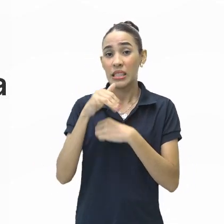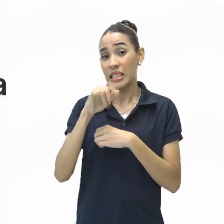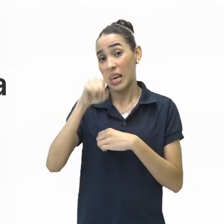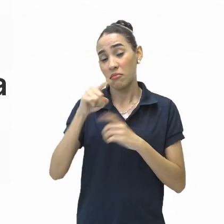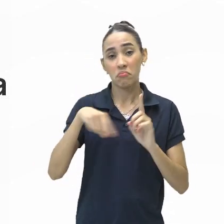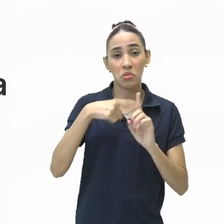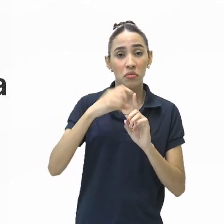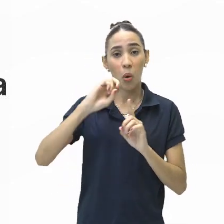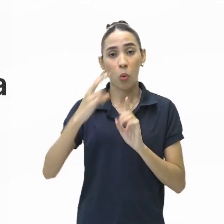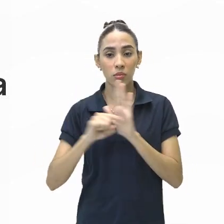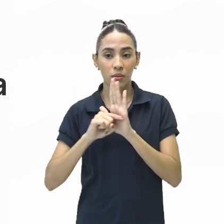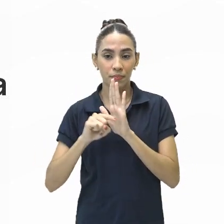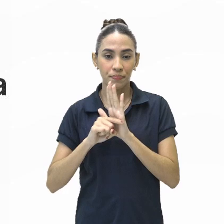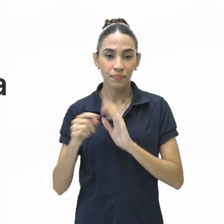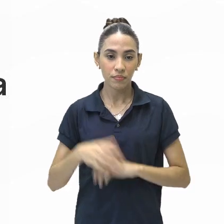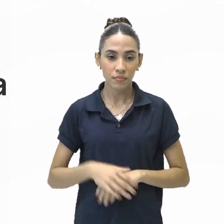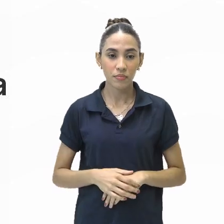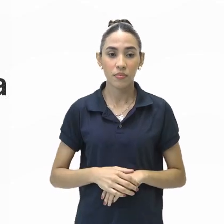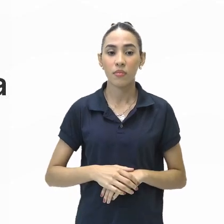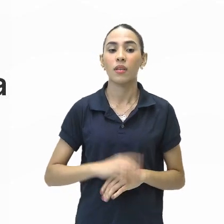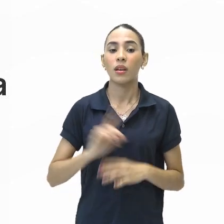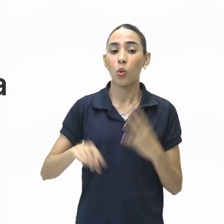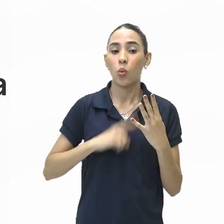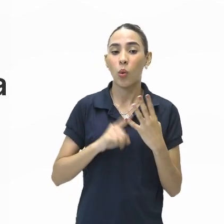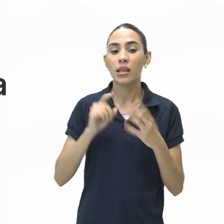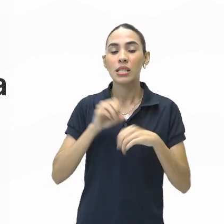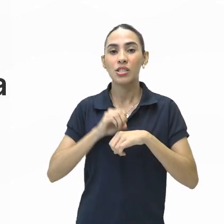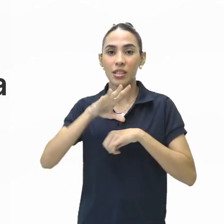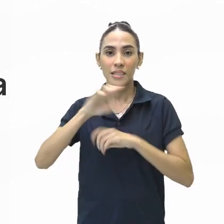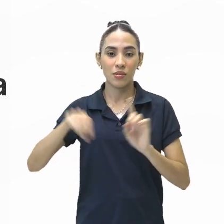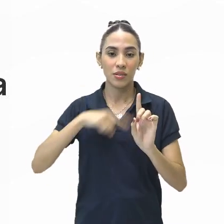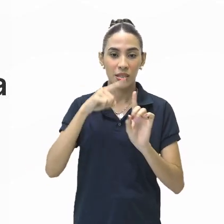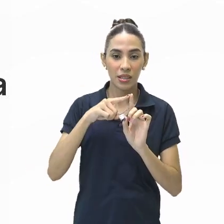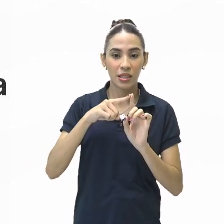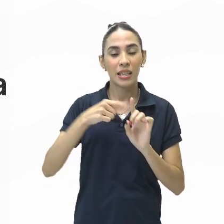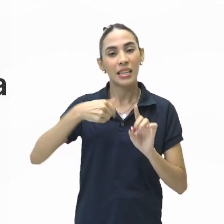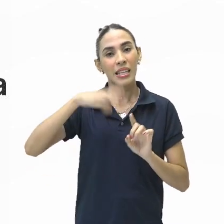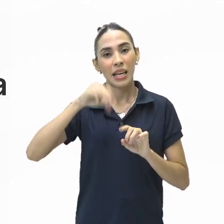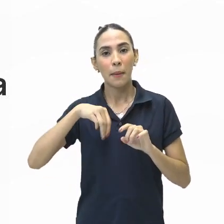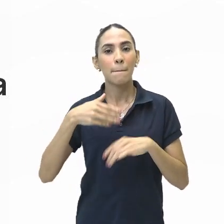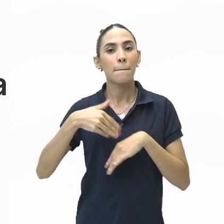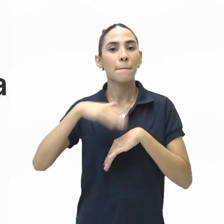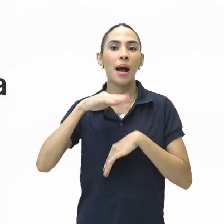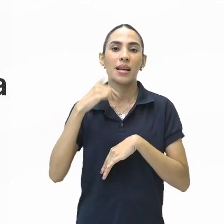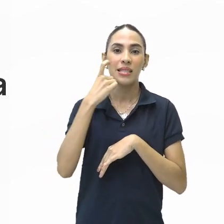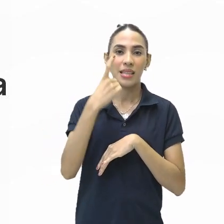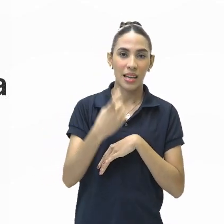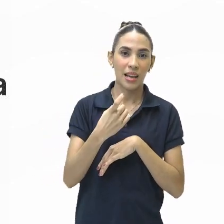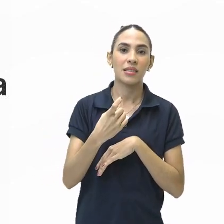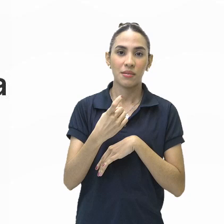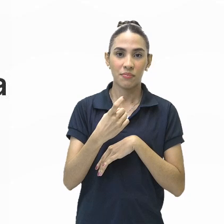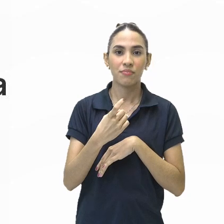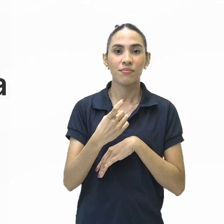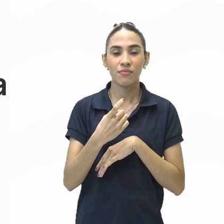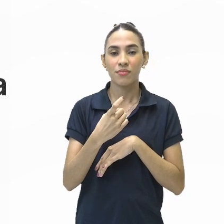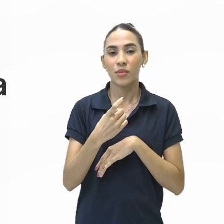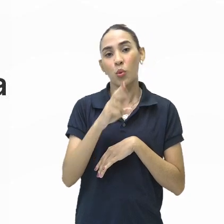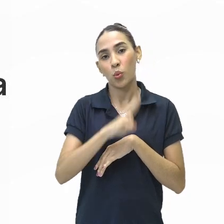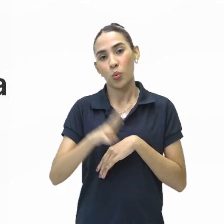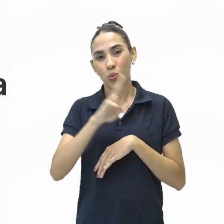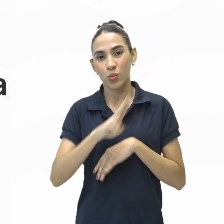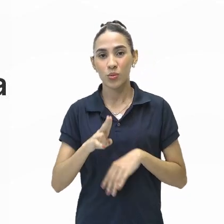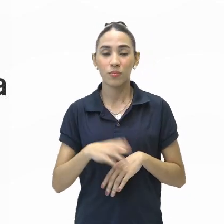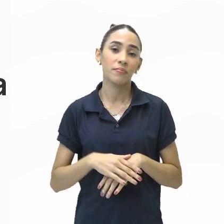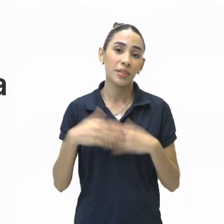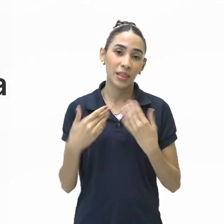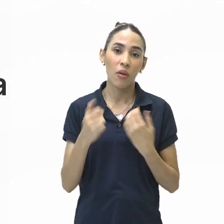não, tá bom? E aí na quarta, uma indicação do objeto a quem mais interessar o seu consumo. Então,